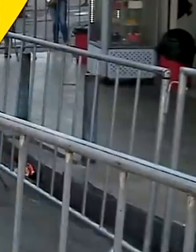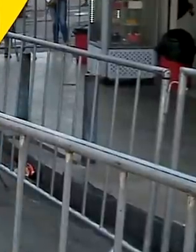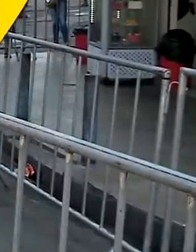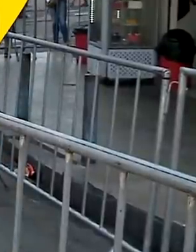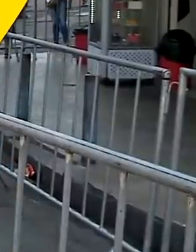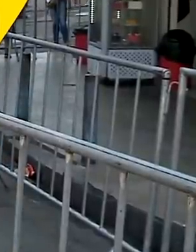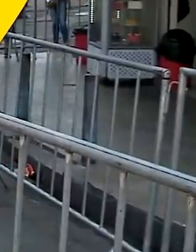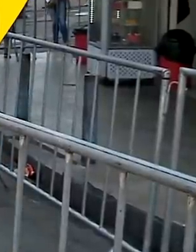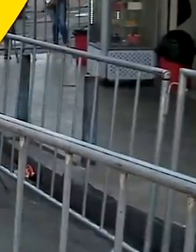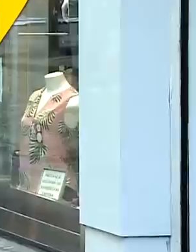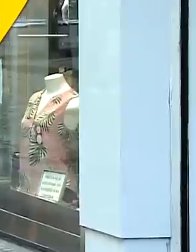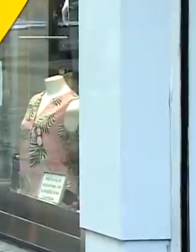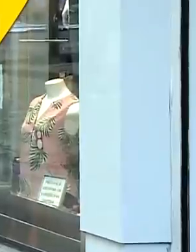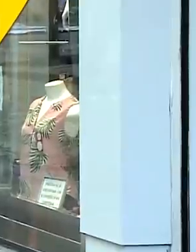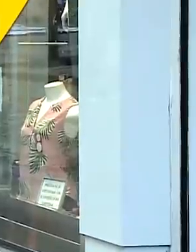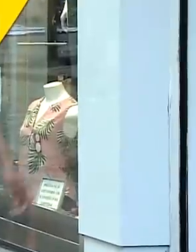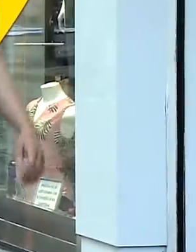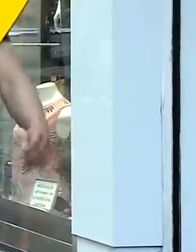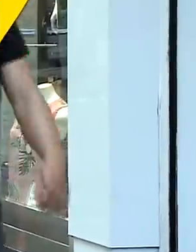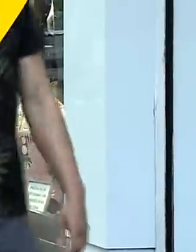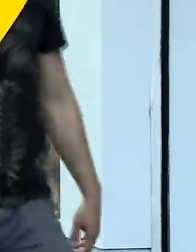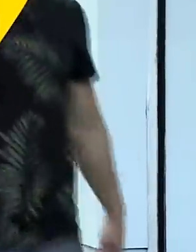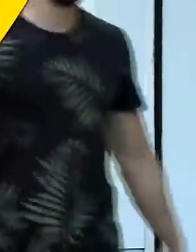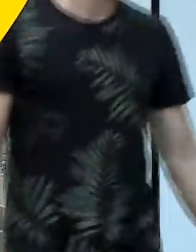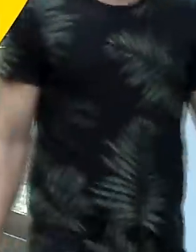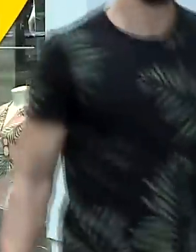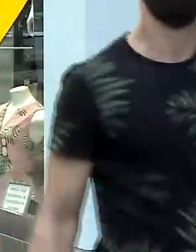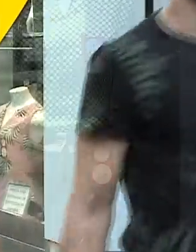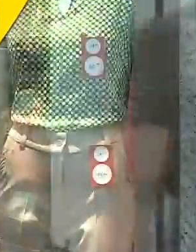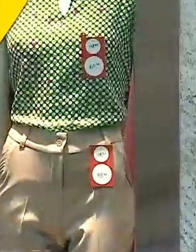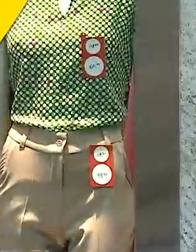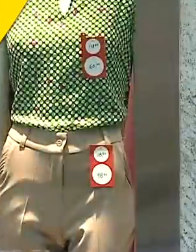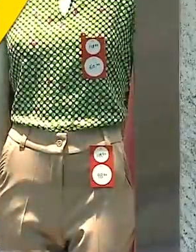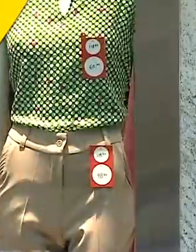Tchau. Tchau.